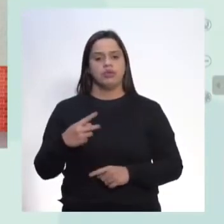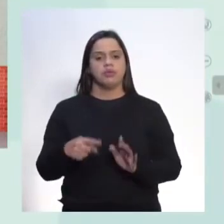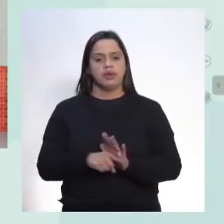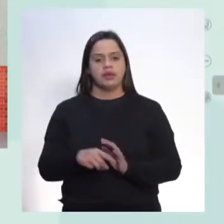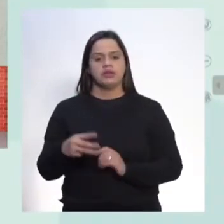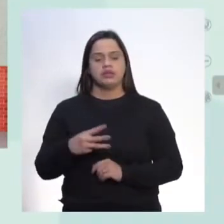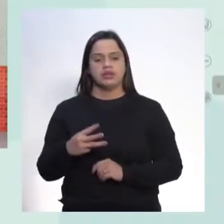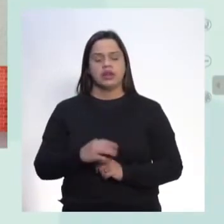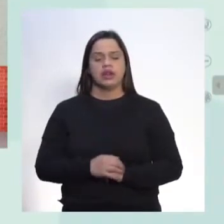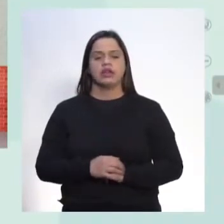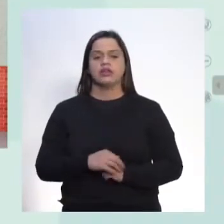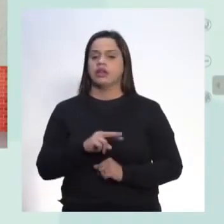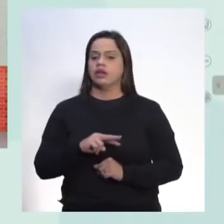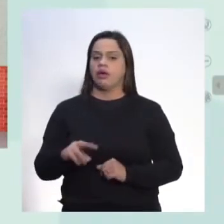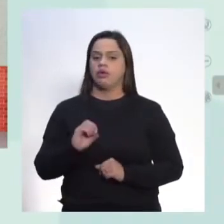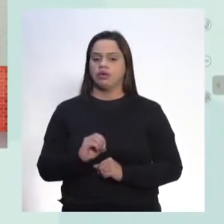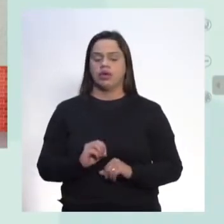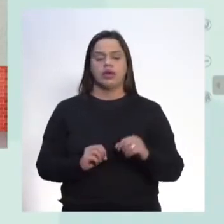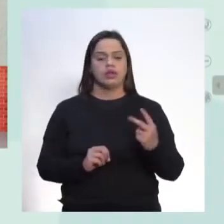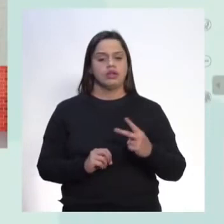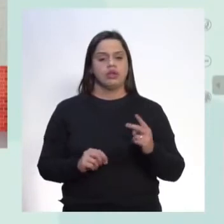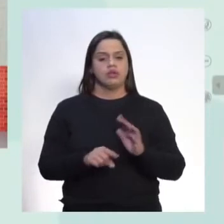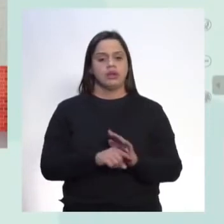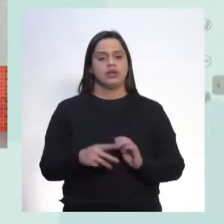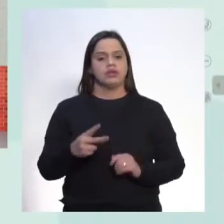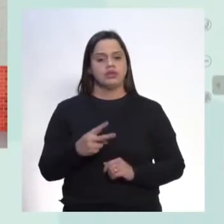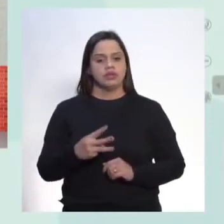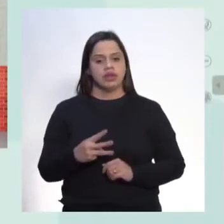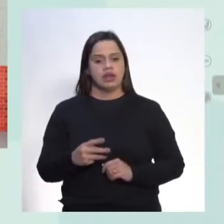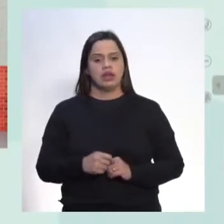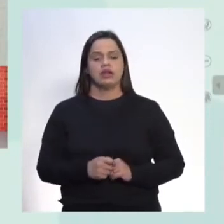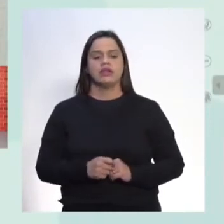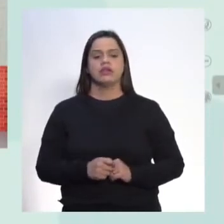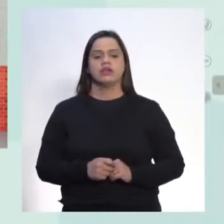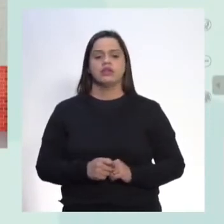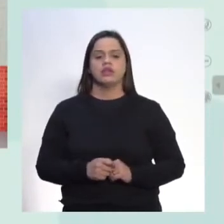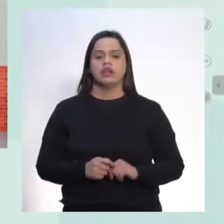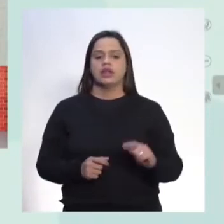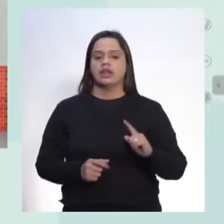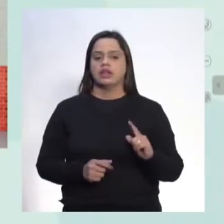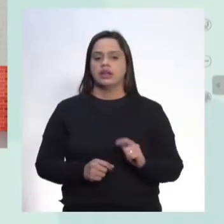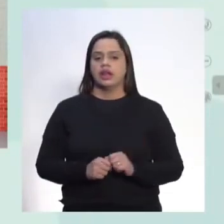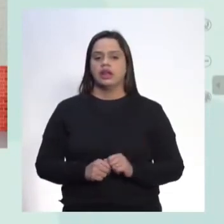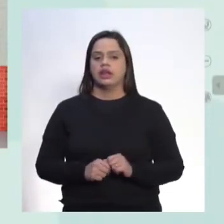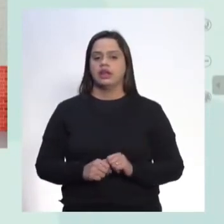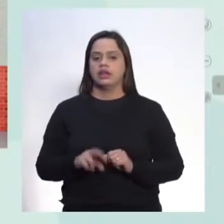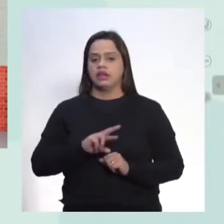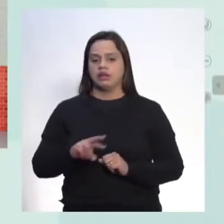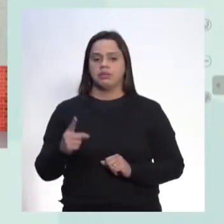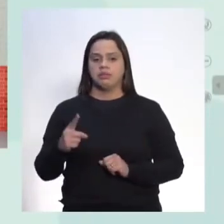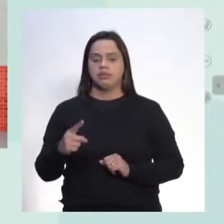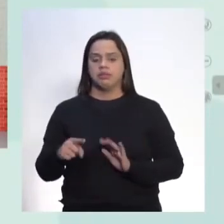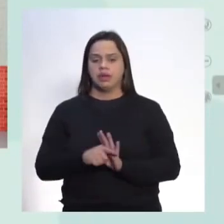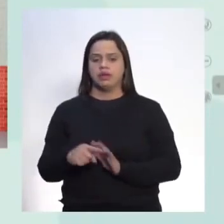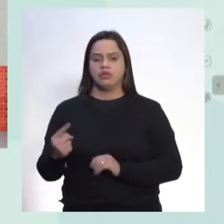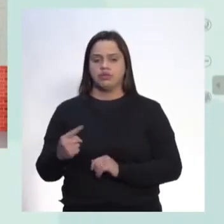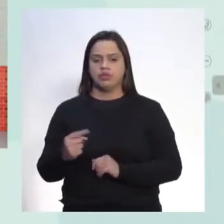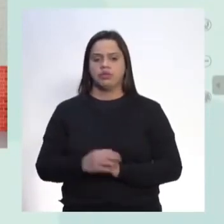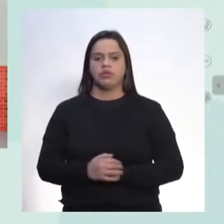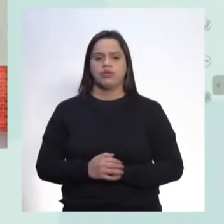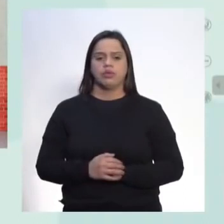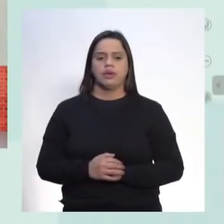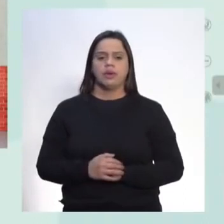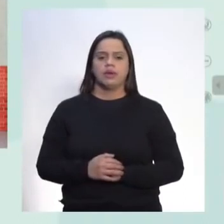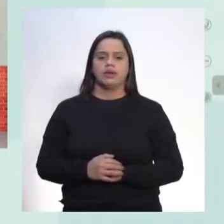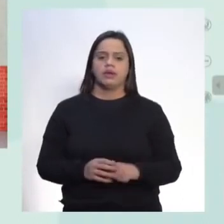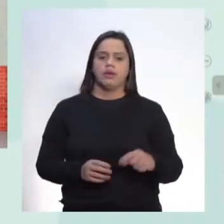3, portanto, temos 2 menos 3, tá ok? E temos aí pra gente o menos 1, portanto, temos 1 e menos